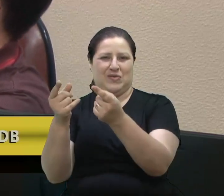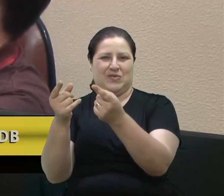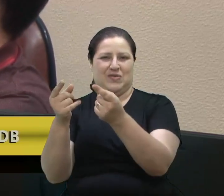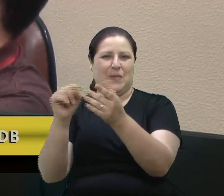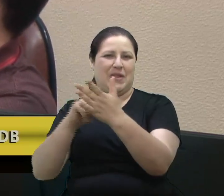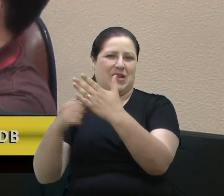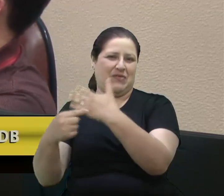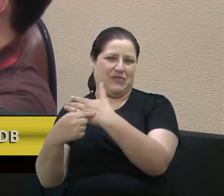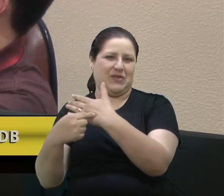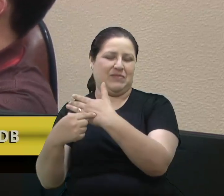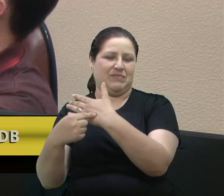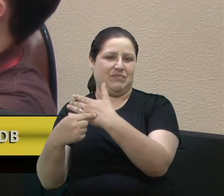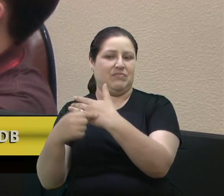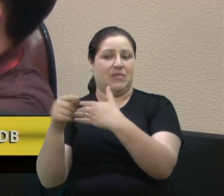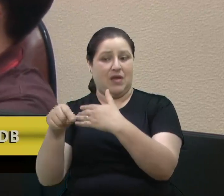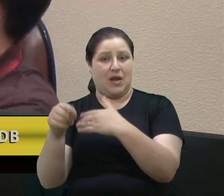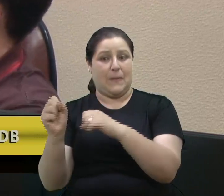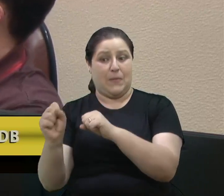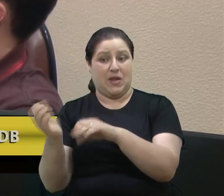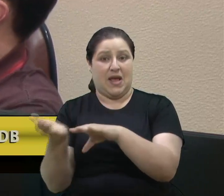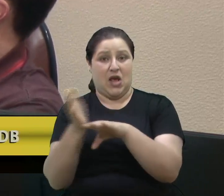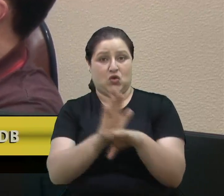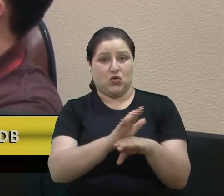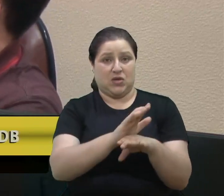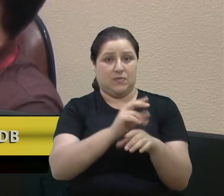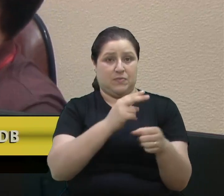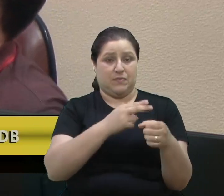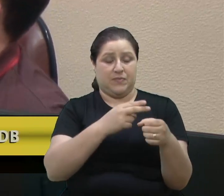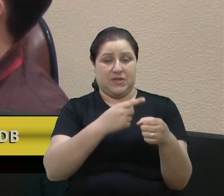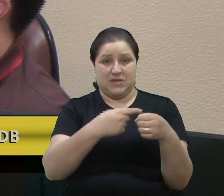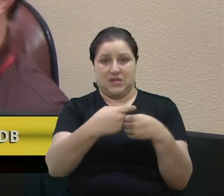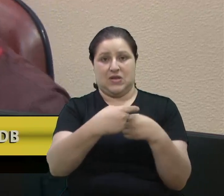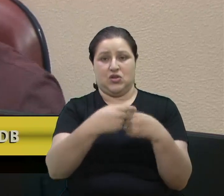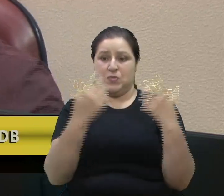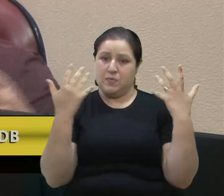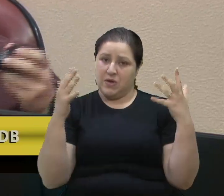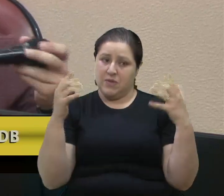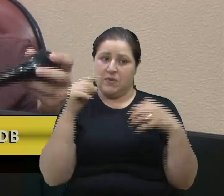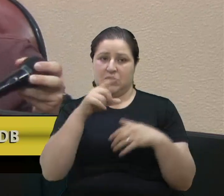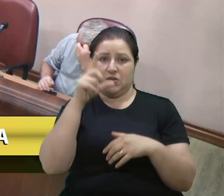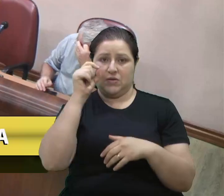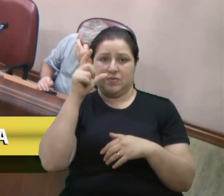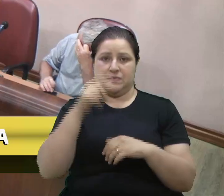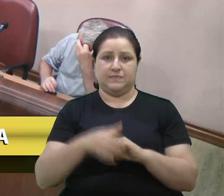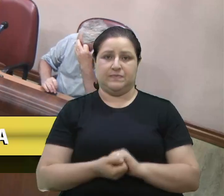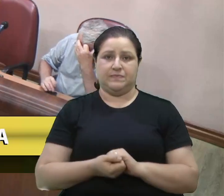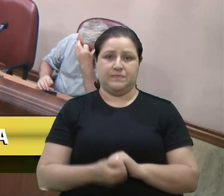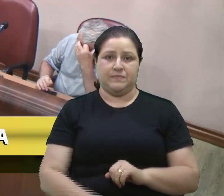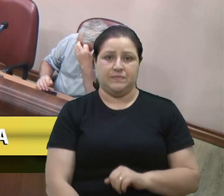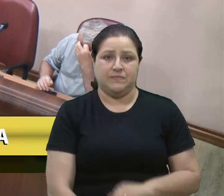Então é isso. O senhor está sendo extremamente propositivo aqui, vereador Scalco, quero lhe cumprimentar. Obrigado, Felipe. Obrigado, colegas.